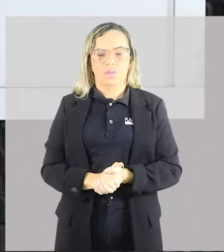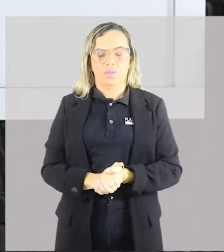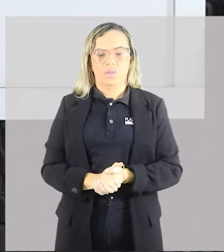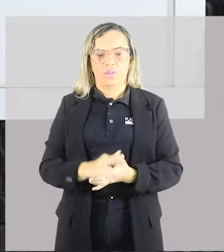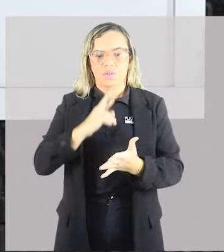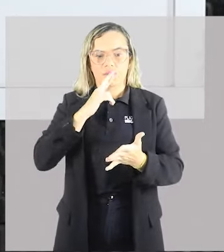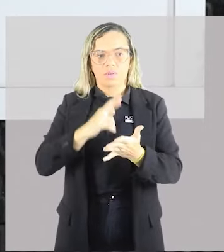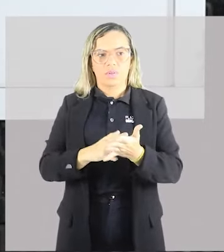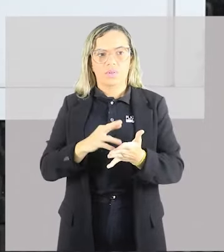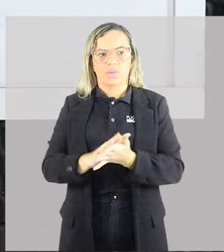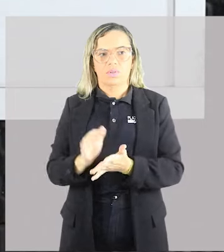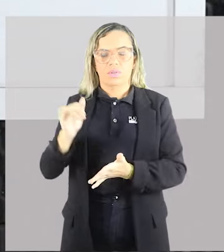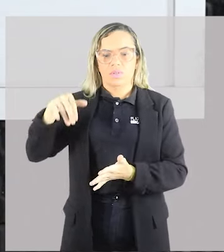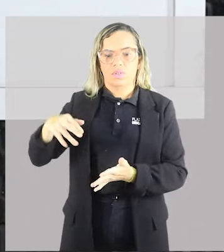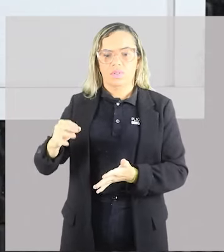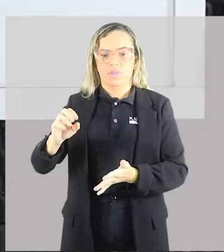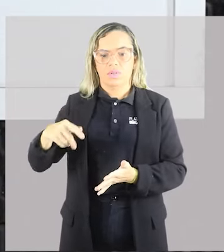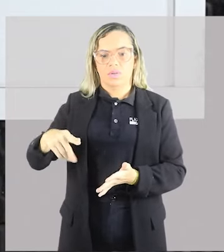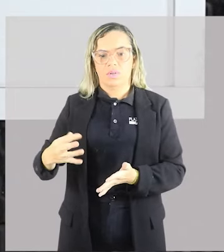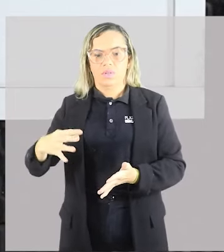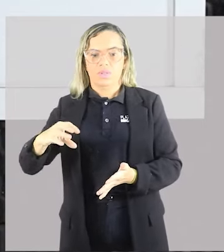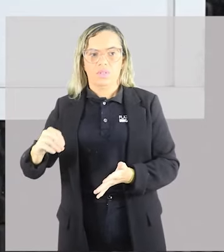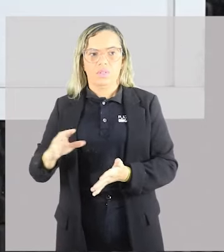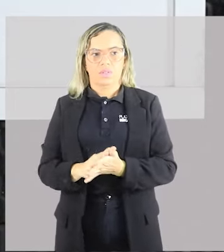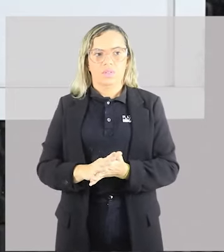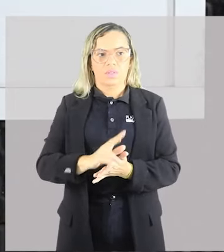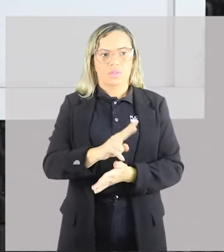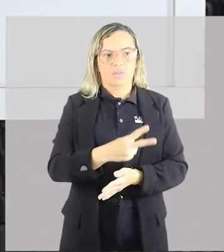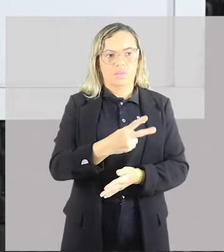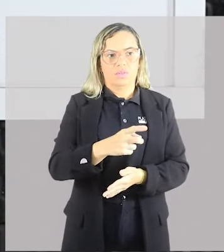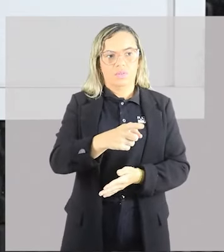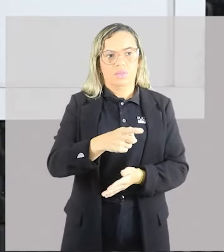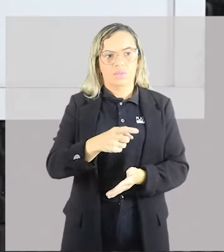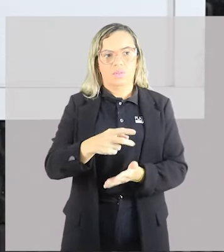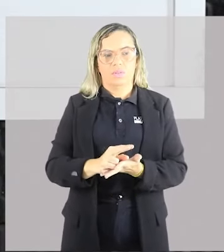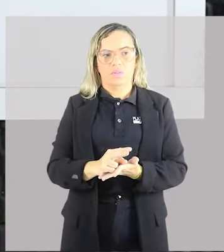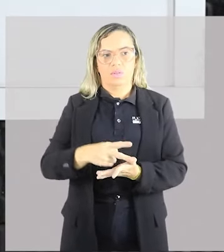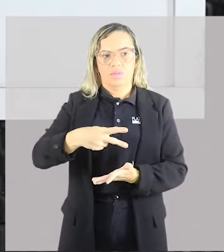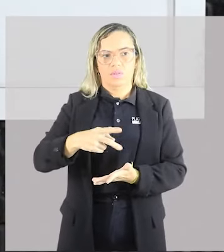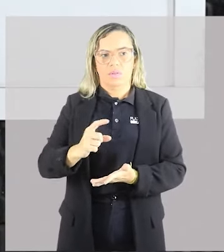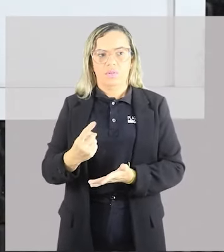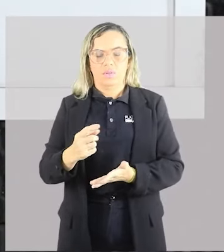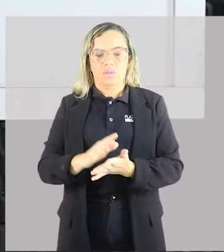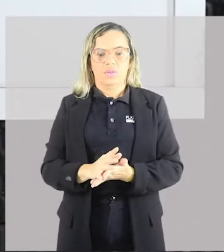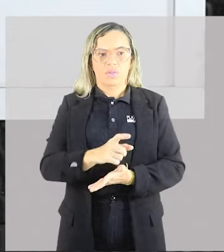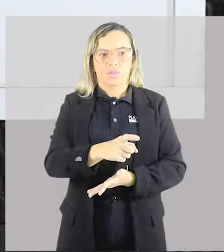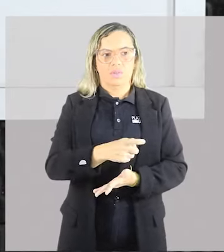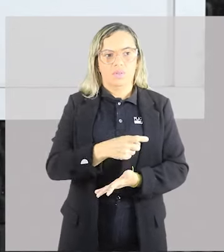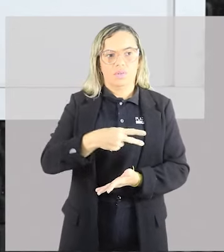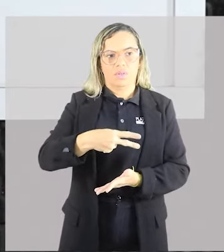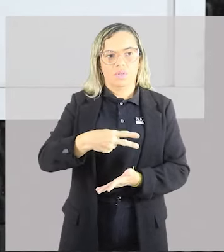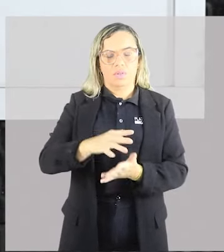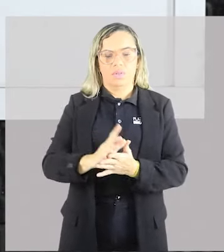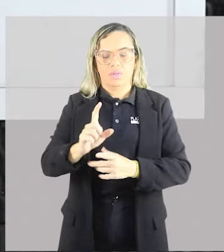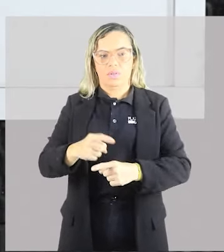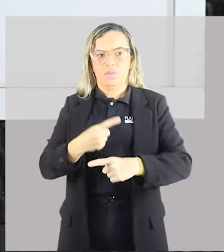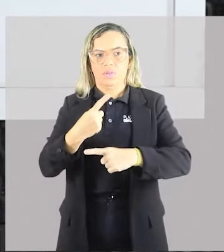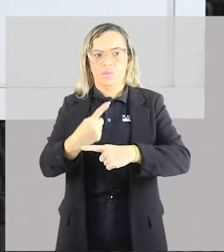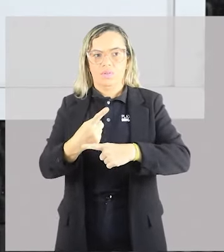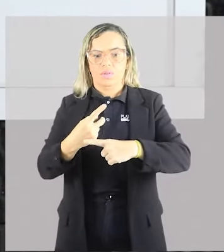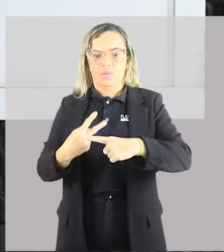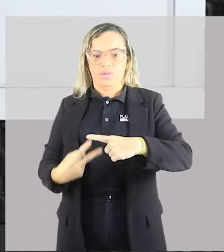2x maior do que 1 X Mai que 1/2 então o domínio